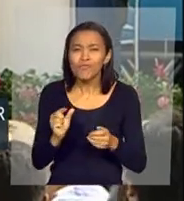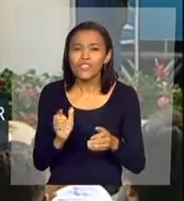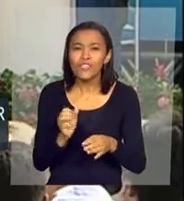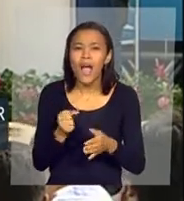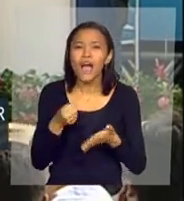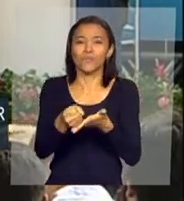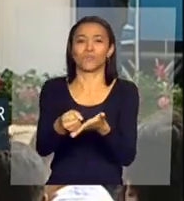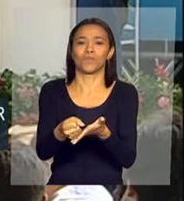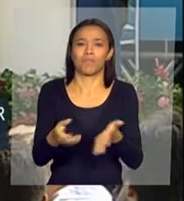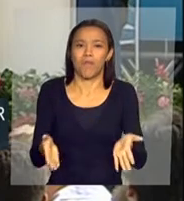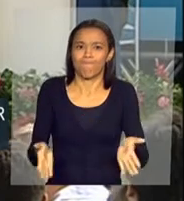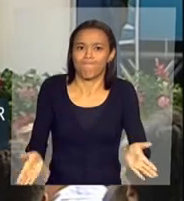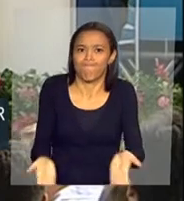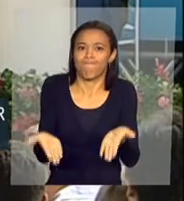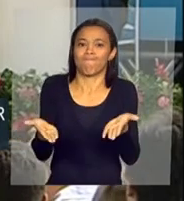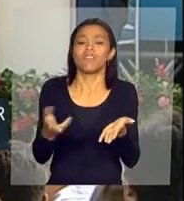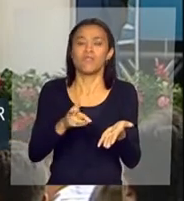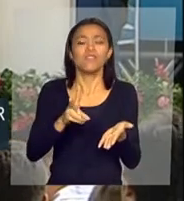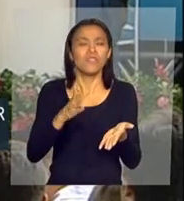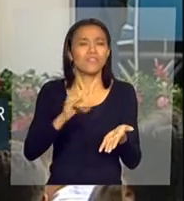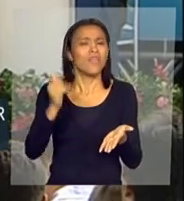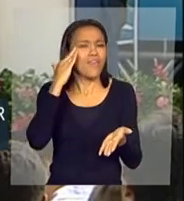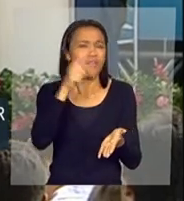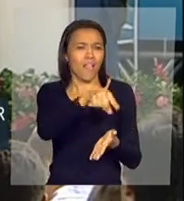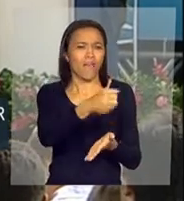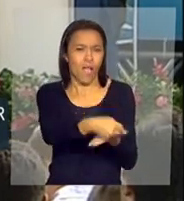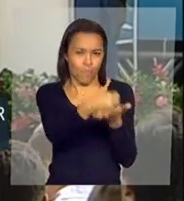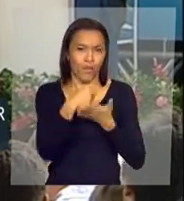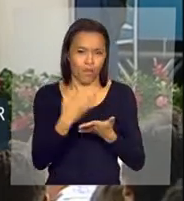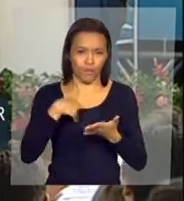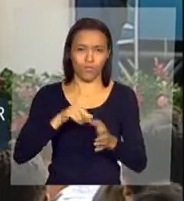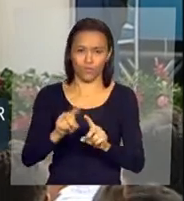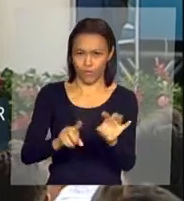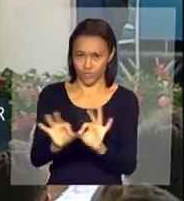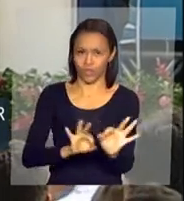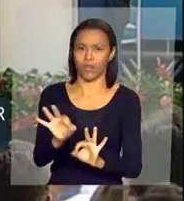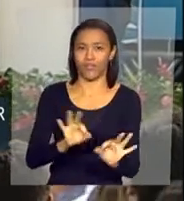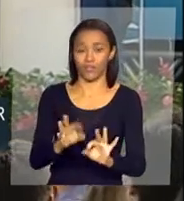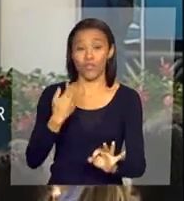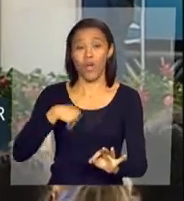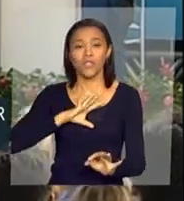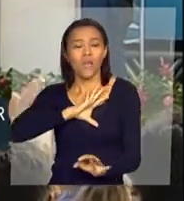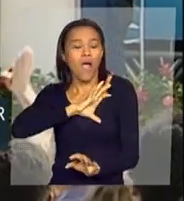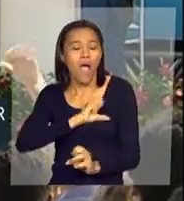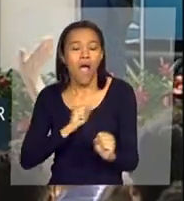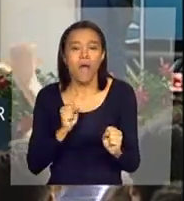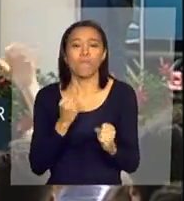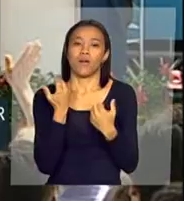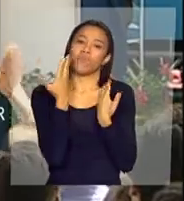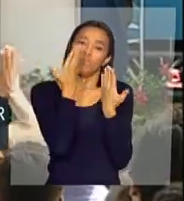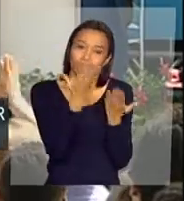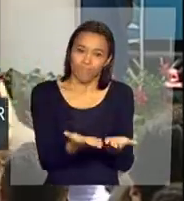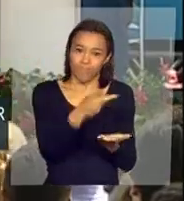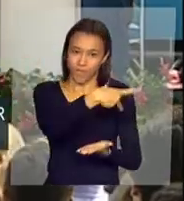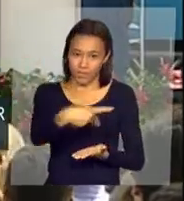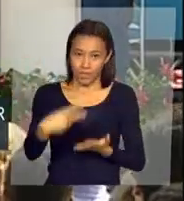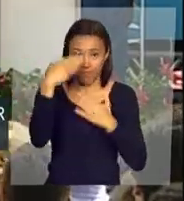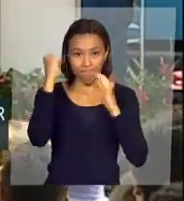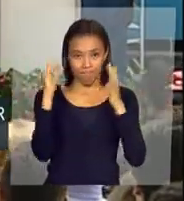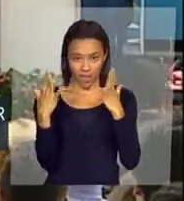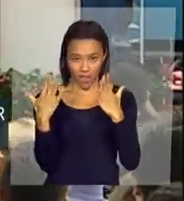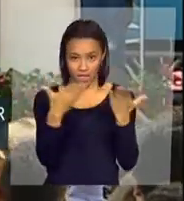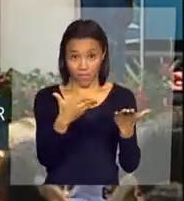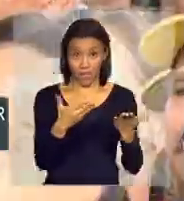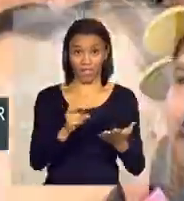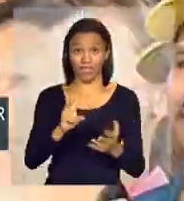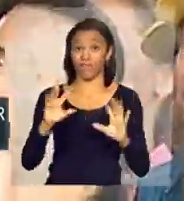esse empurrãozinho eu sei que vai ser dado pela presidenta Dilma Rousseff. Nós amamos a presidenta Dilma Rousseff. Parabéns!